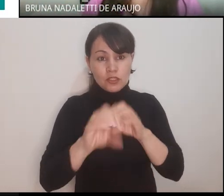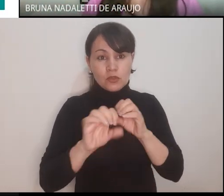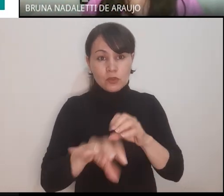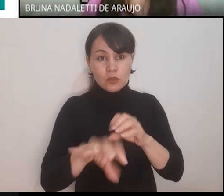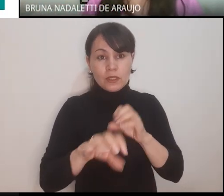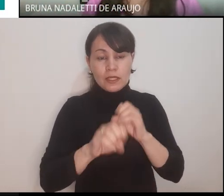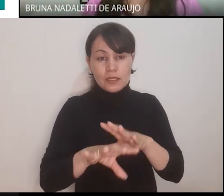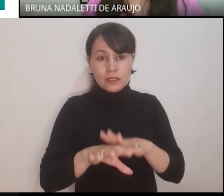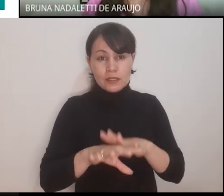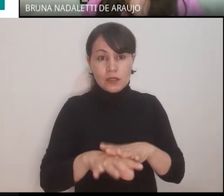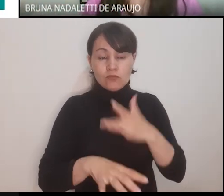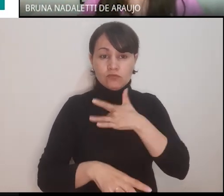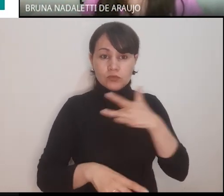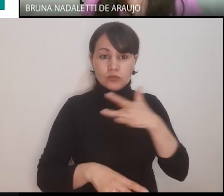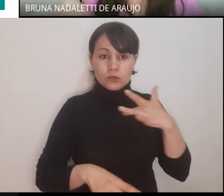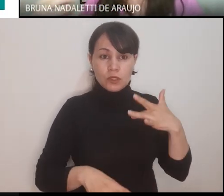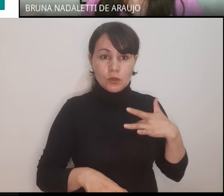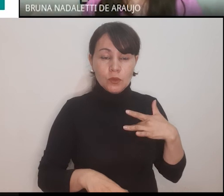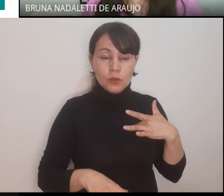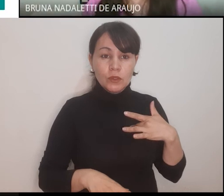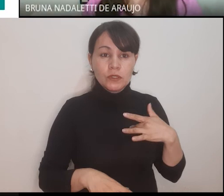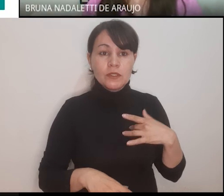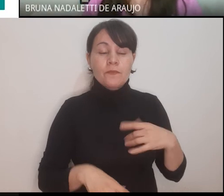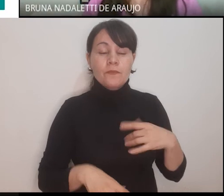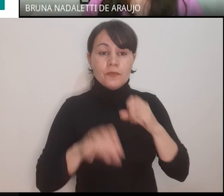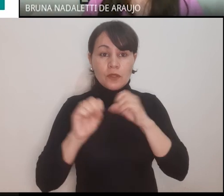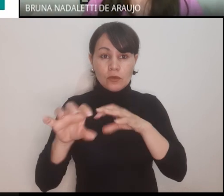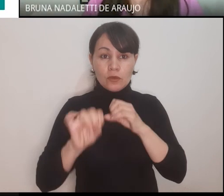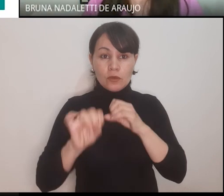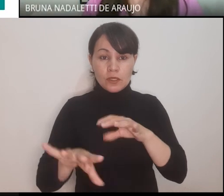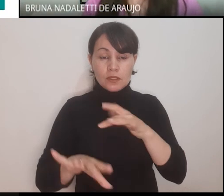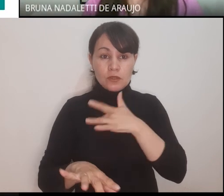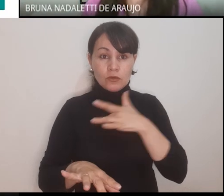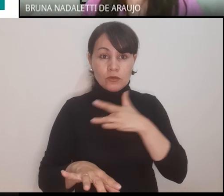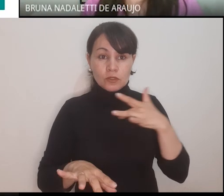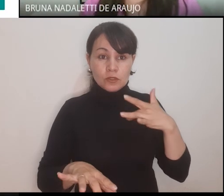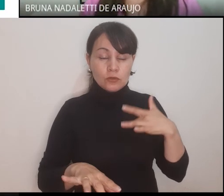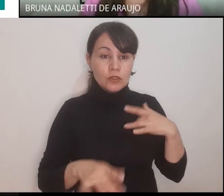permanente em saúde, que é a educação